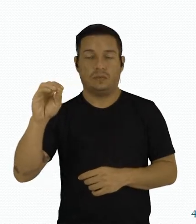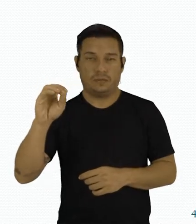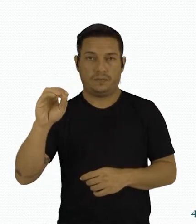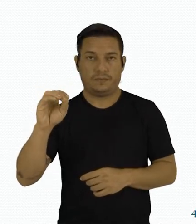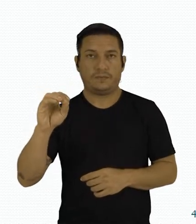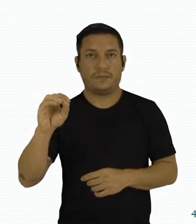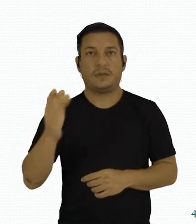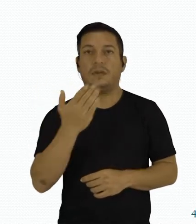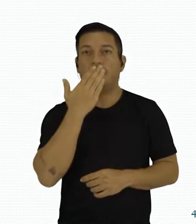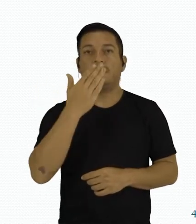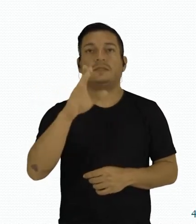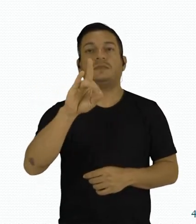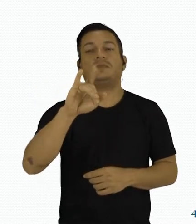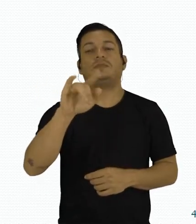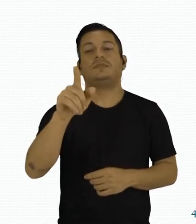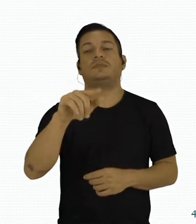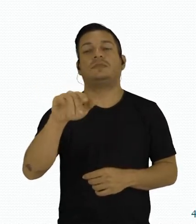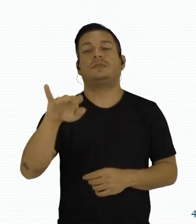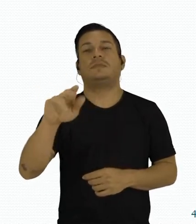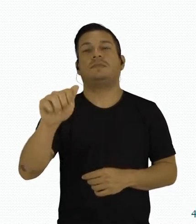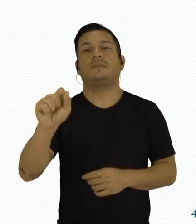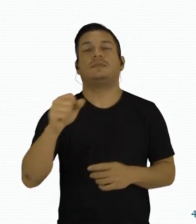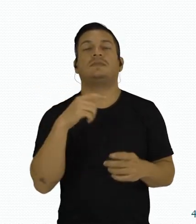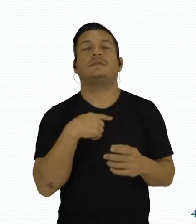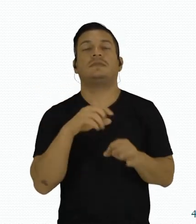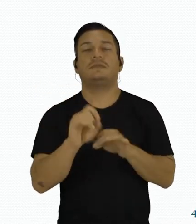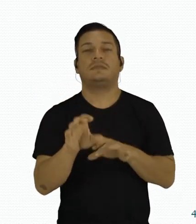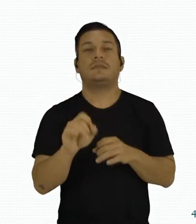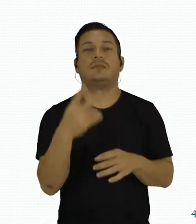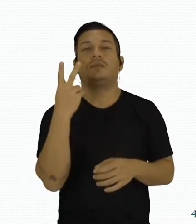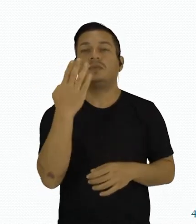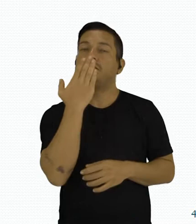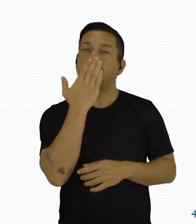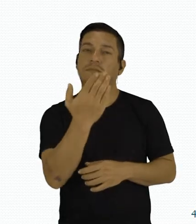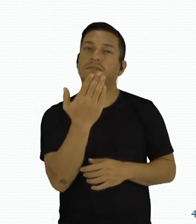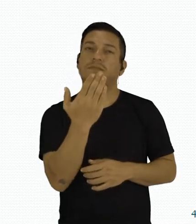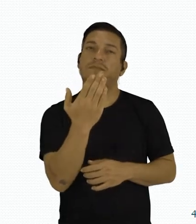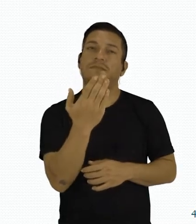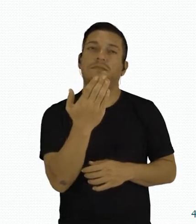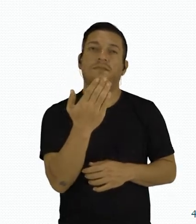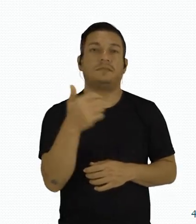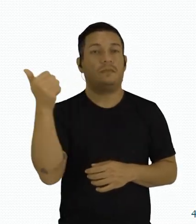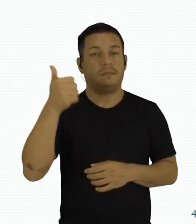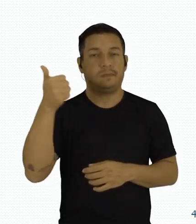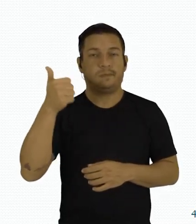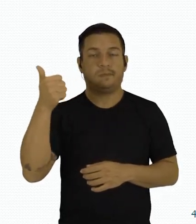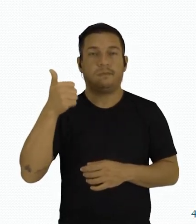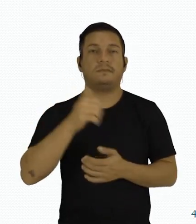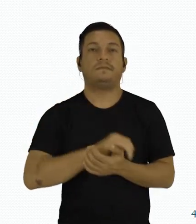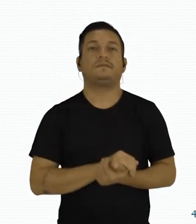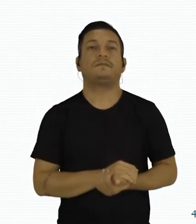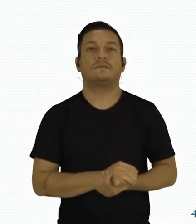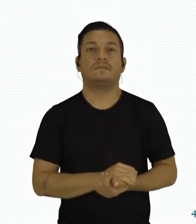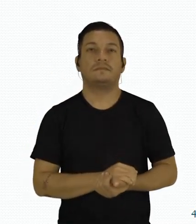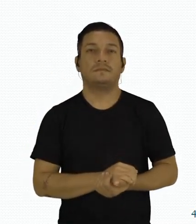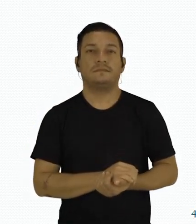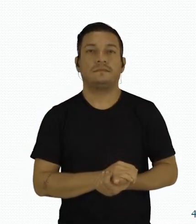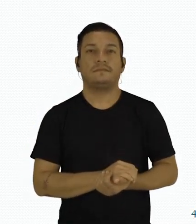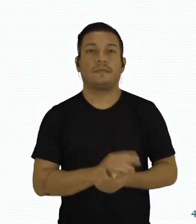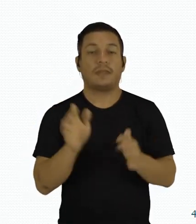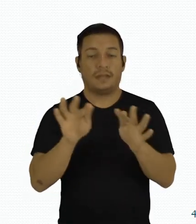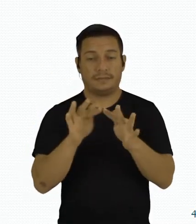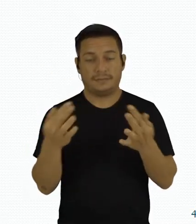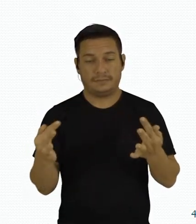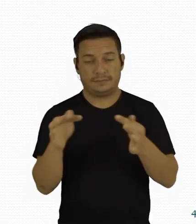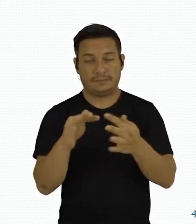Então, tipo de dízimas periódicas. Nós vamos trabalhar aqui com dois tipos de dízimas. A primeira, as dízimas